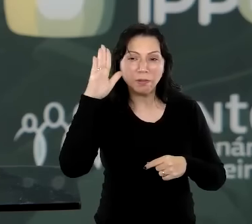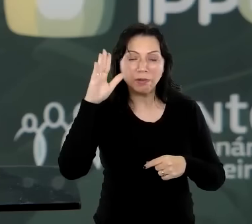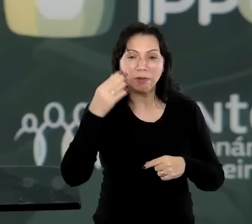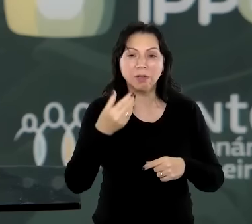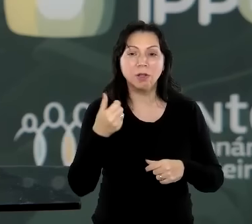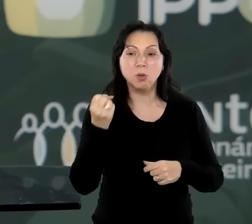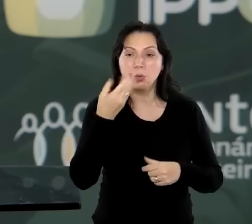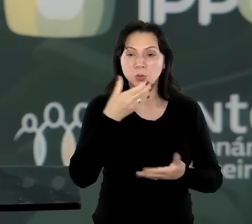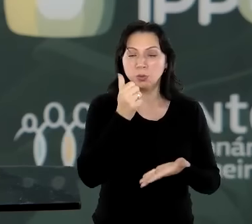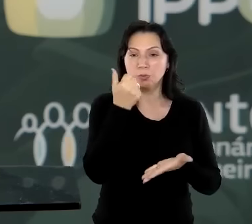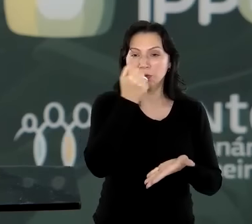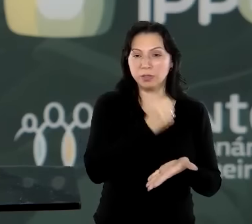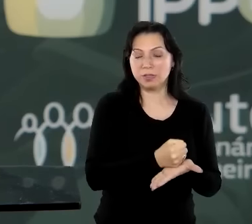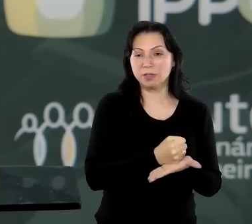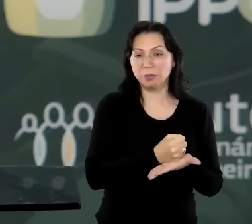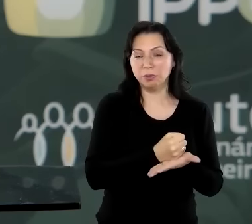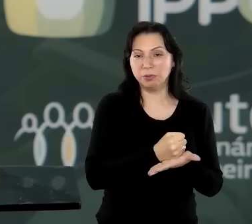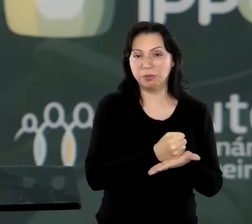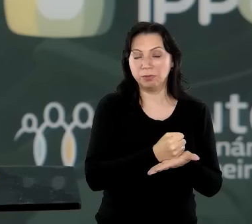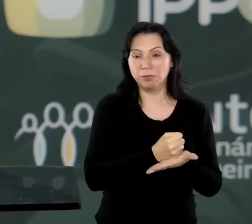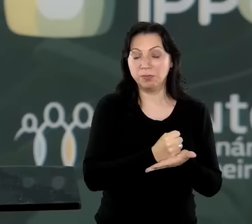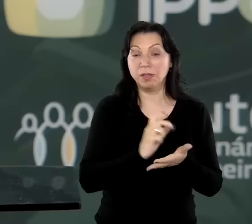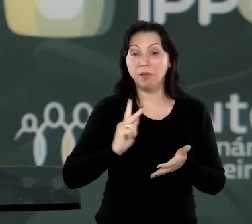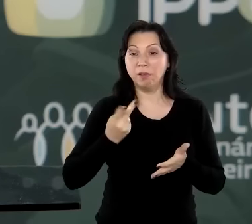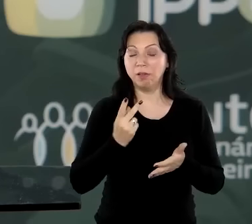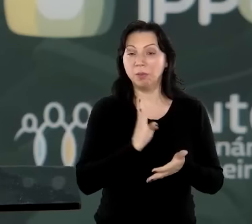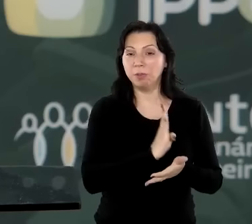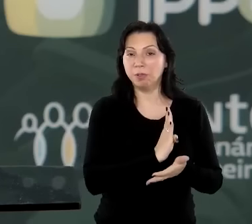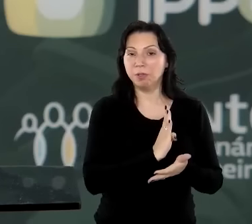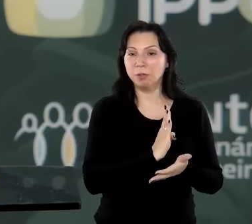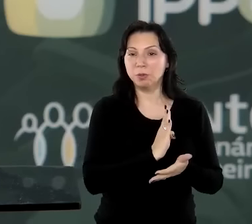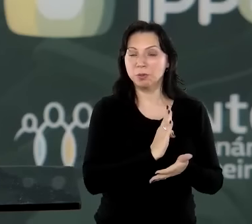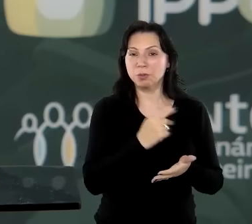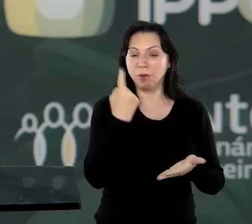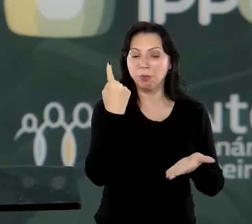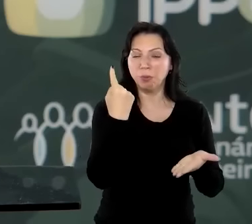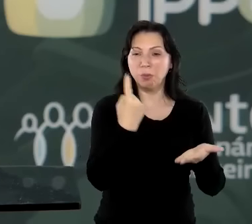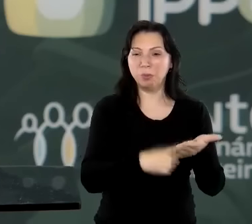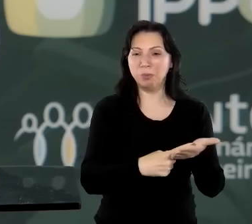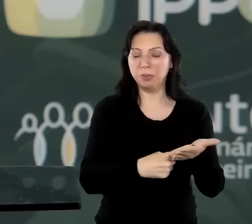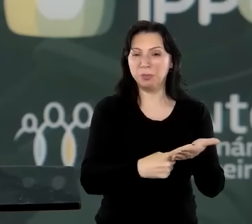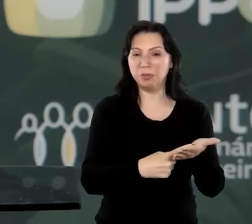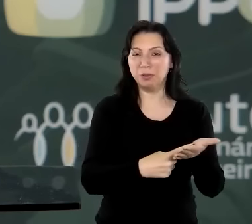carta é o cumprimento de todos os rituais,